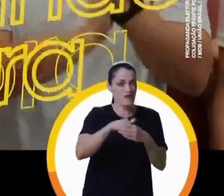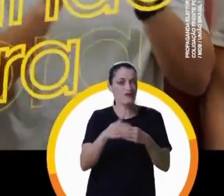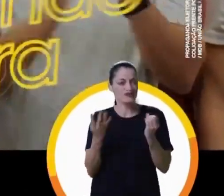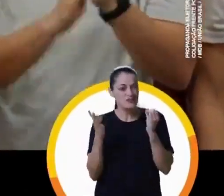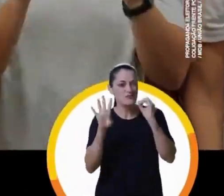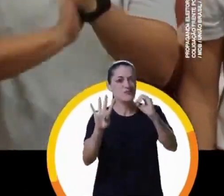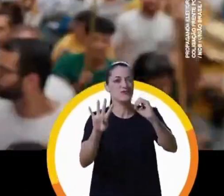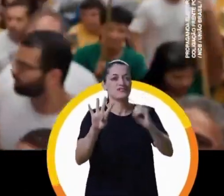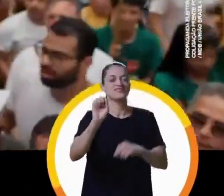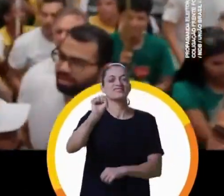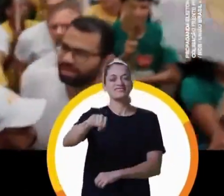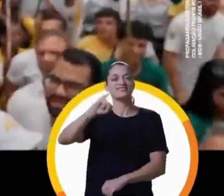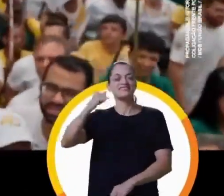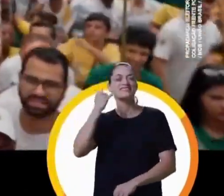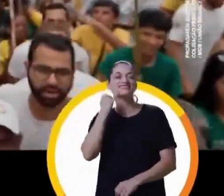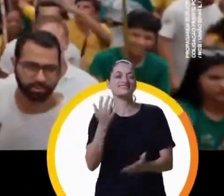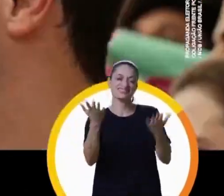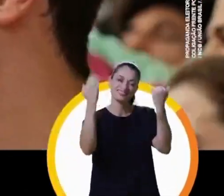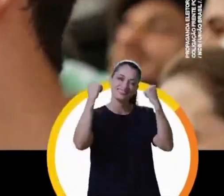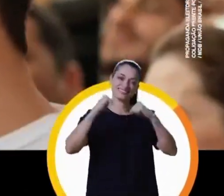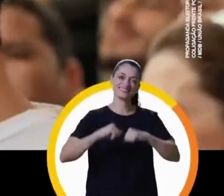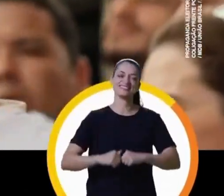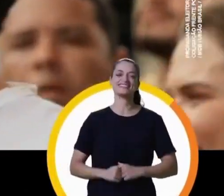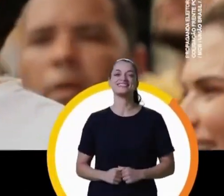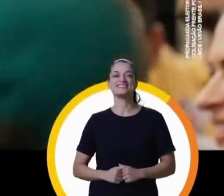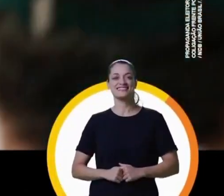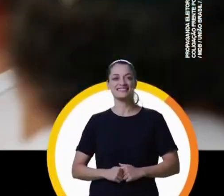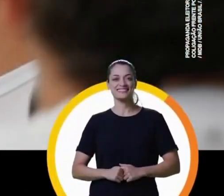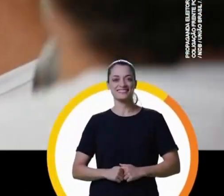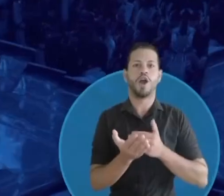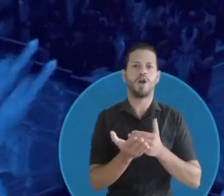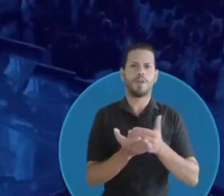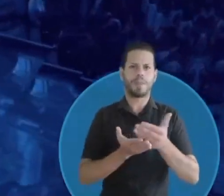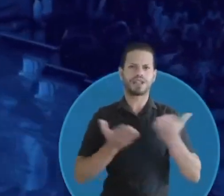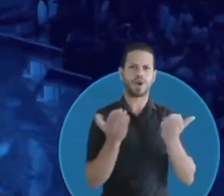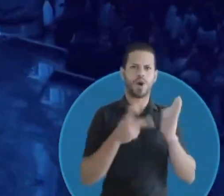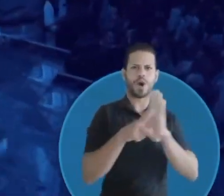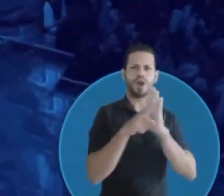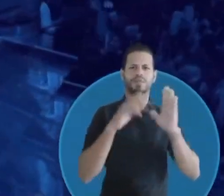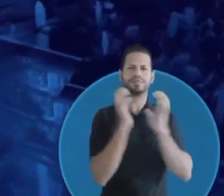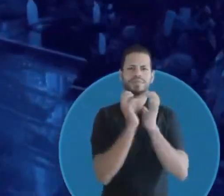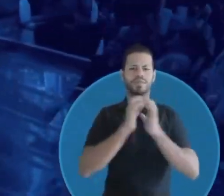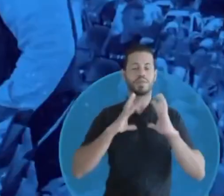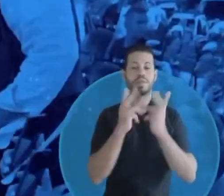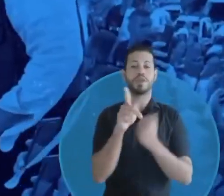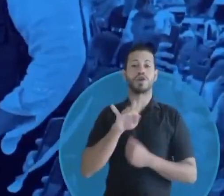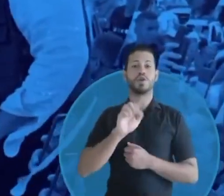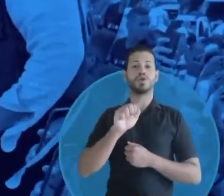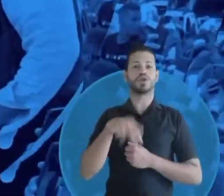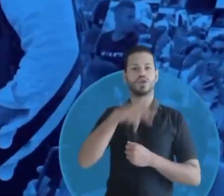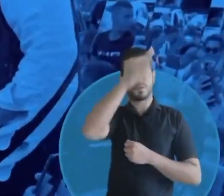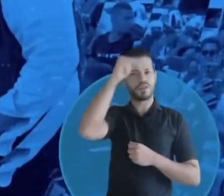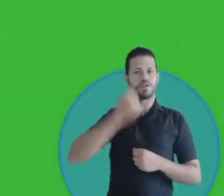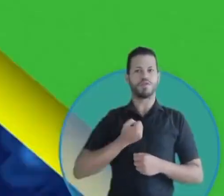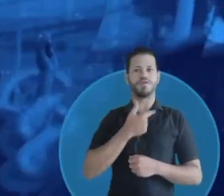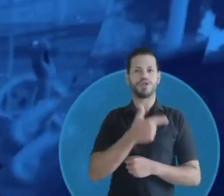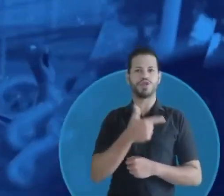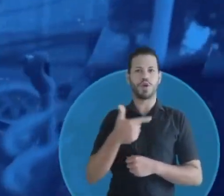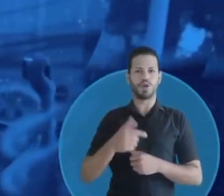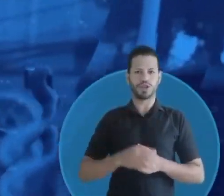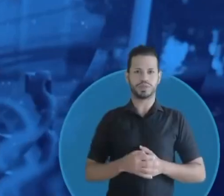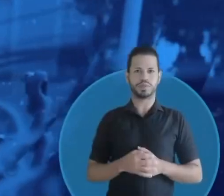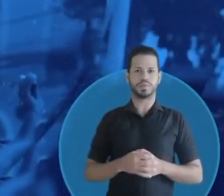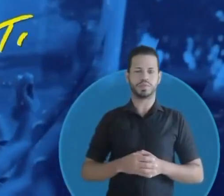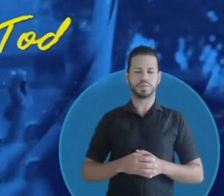o dia 6, é 40. Com João vamos embora. Começa agora o Recife de Todos, com Gilson